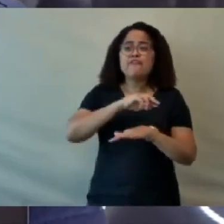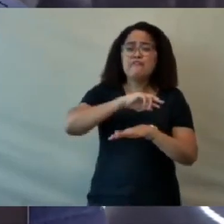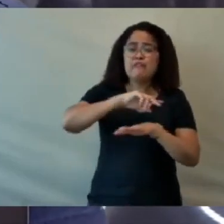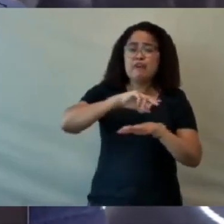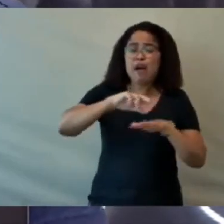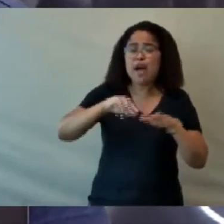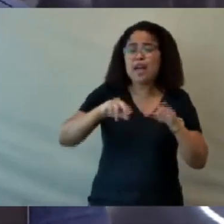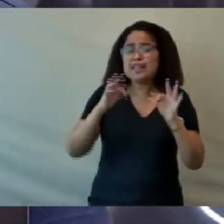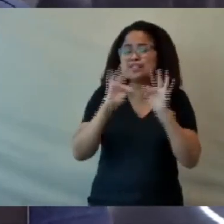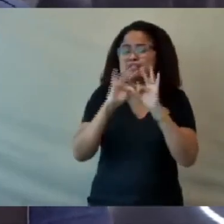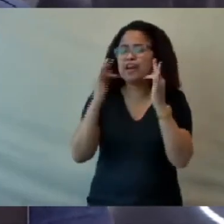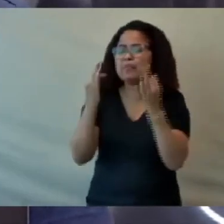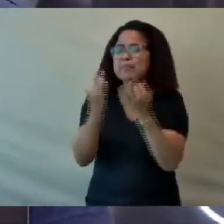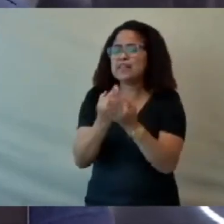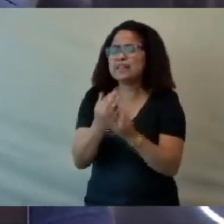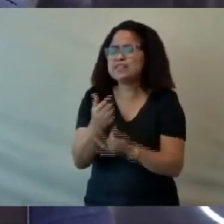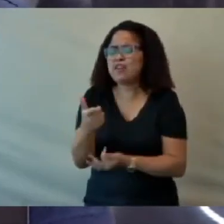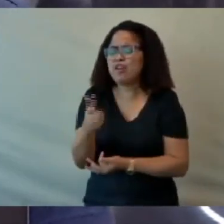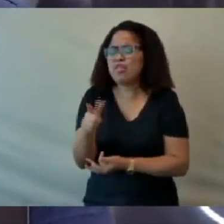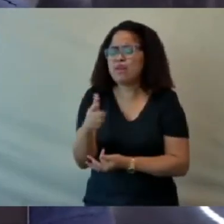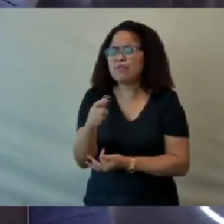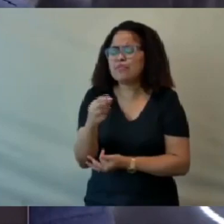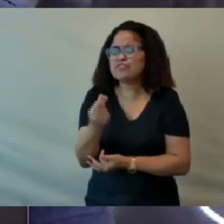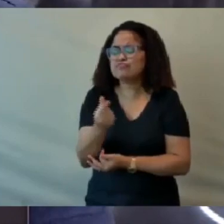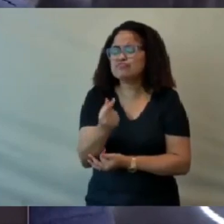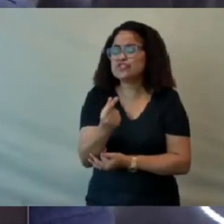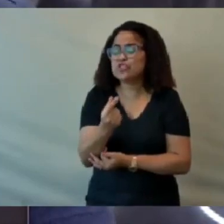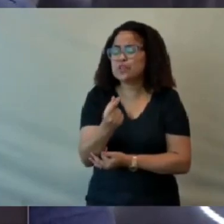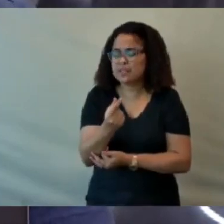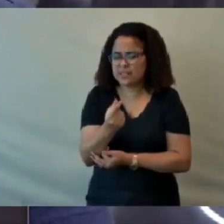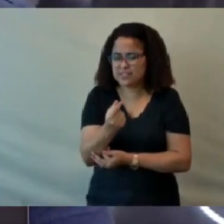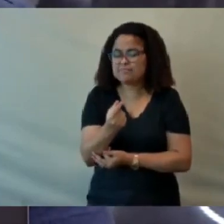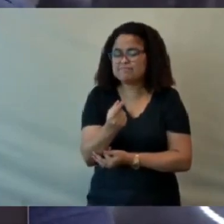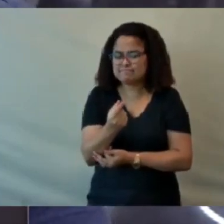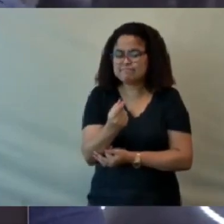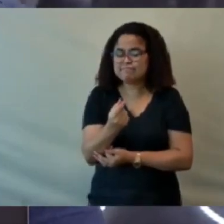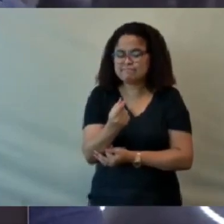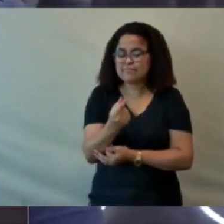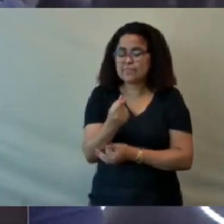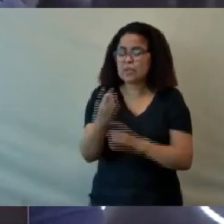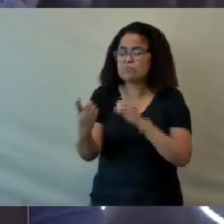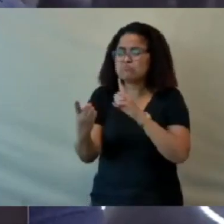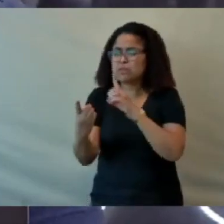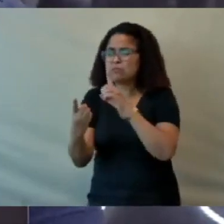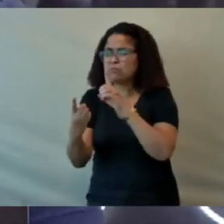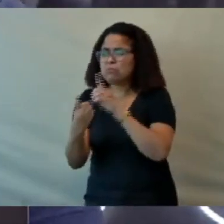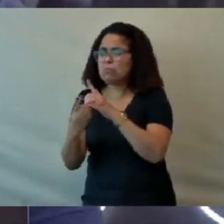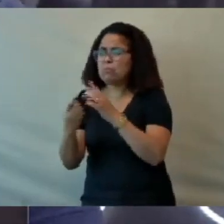de terem esse atendimento acabam